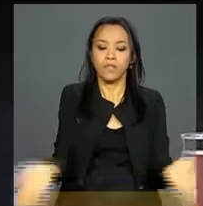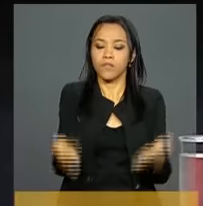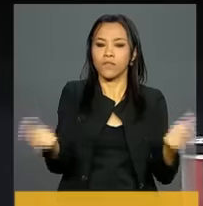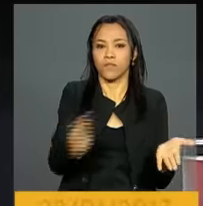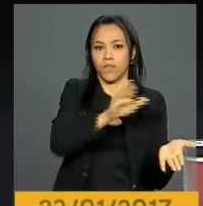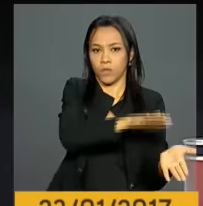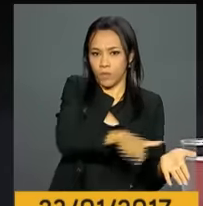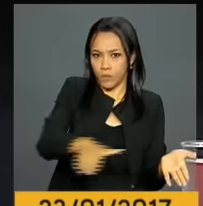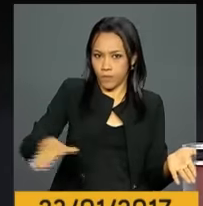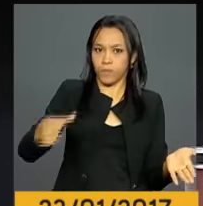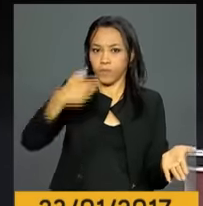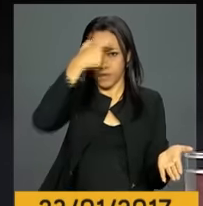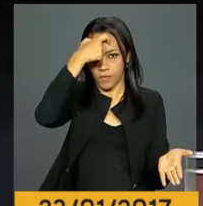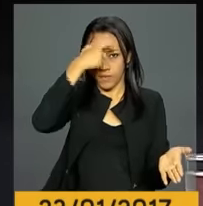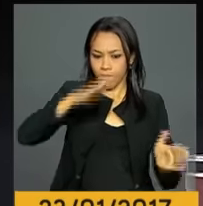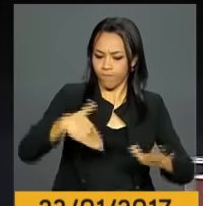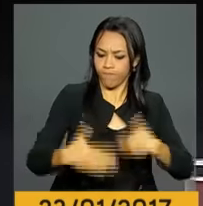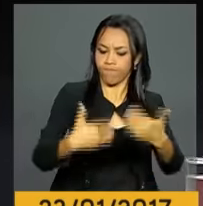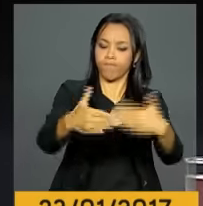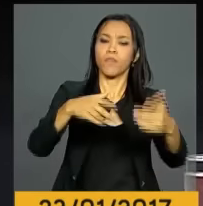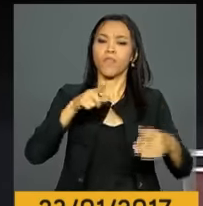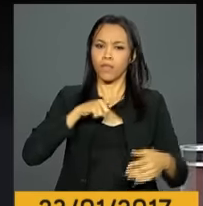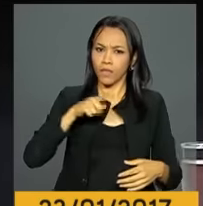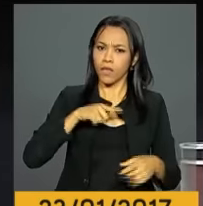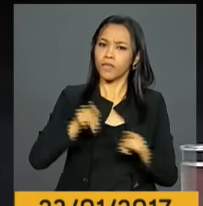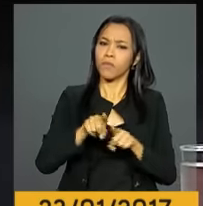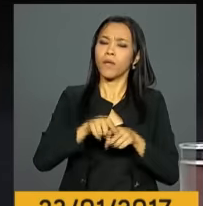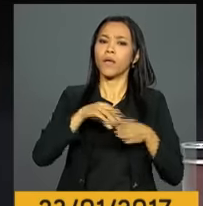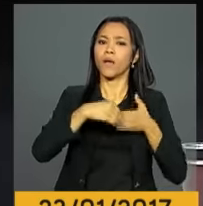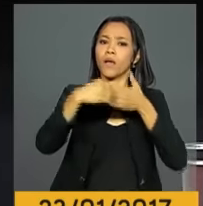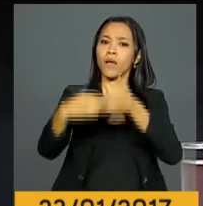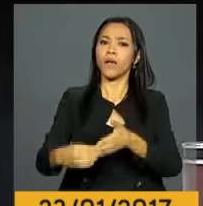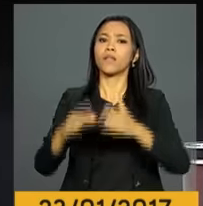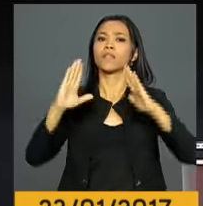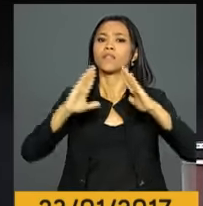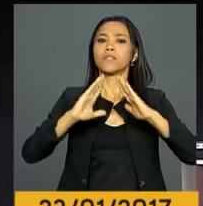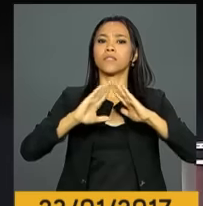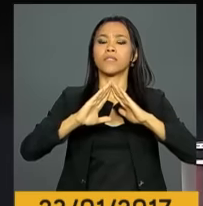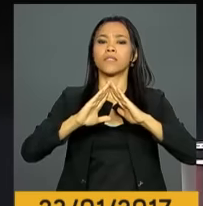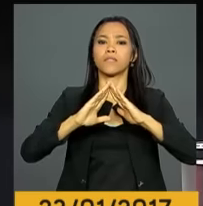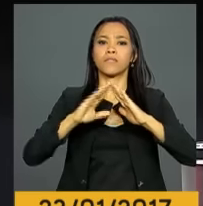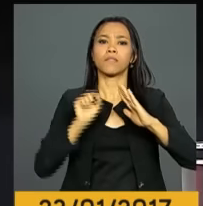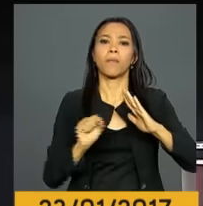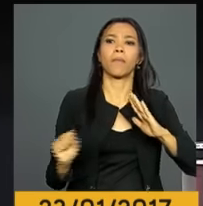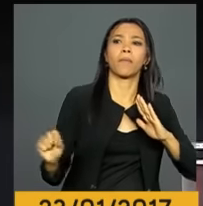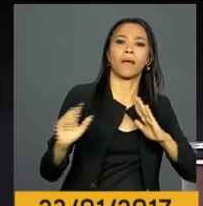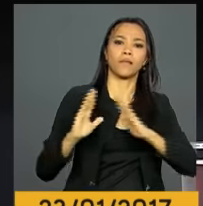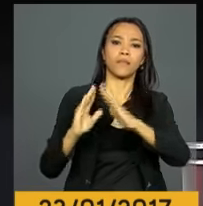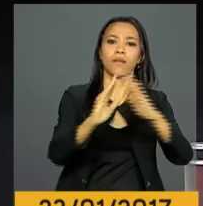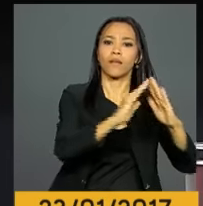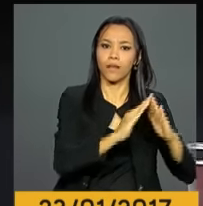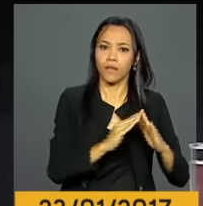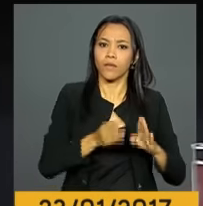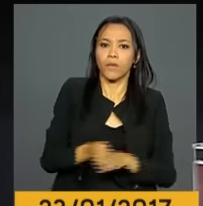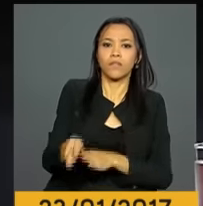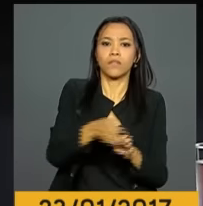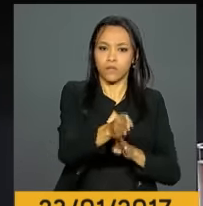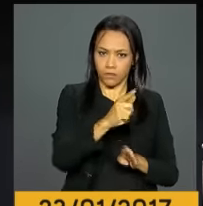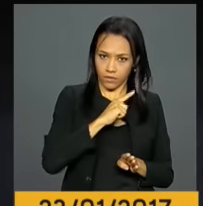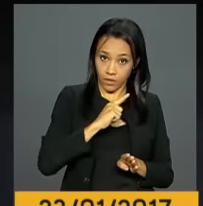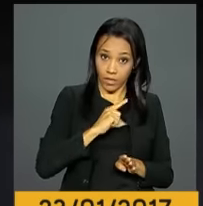infantil, contaremos também com acompanhamento domiciliar. Por entender a relevância dessa